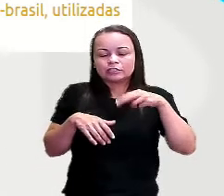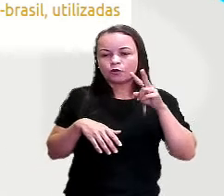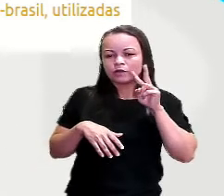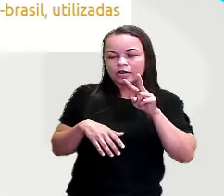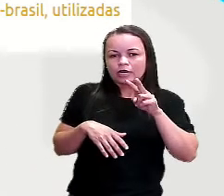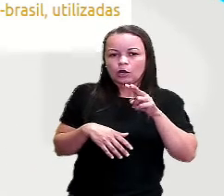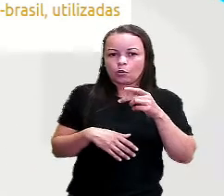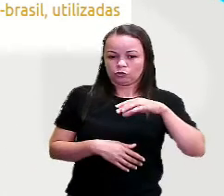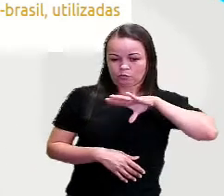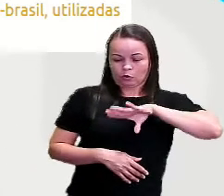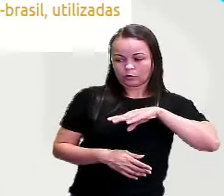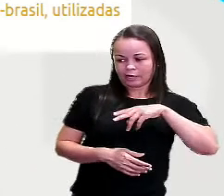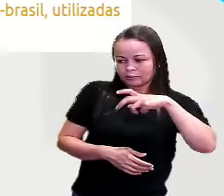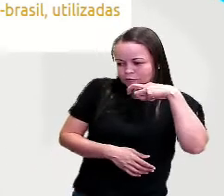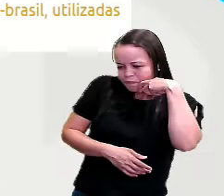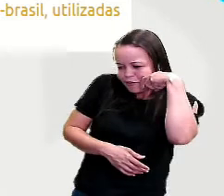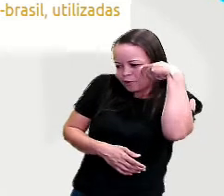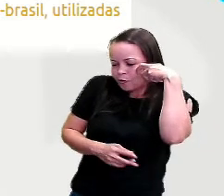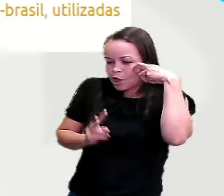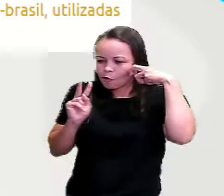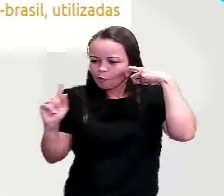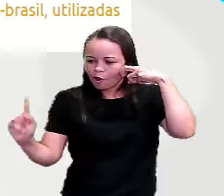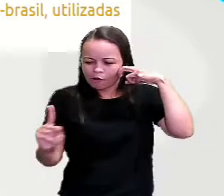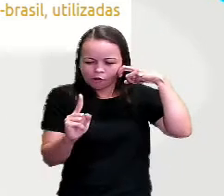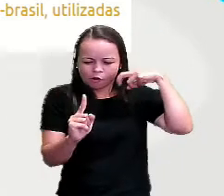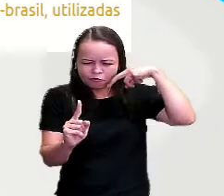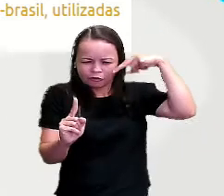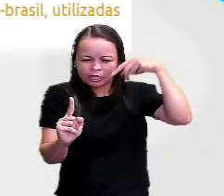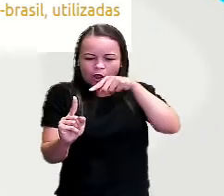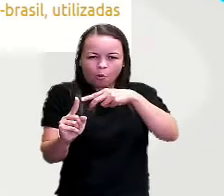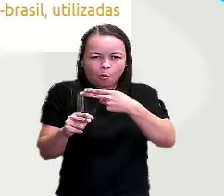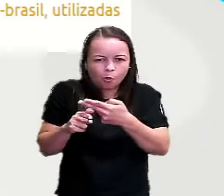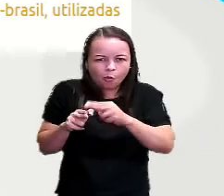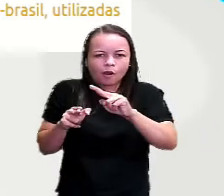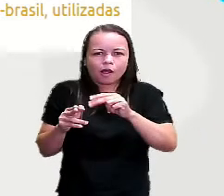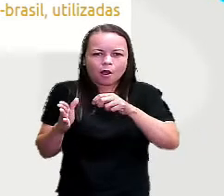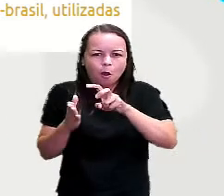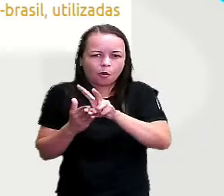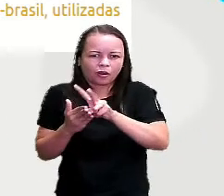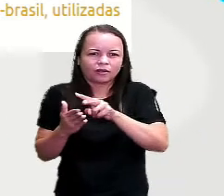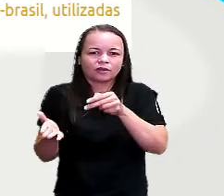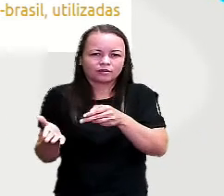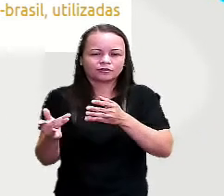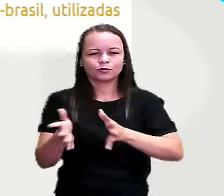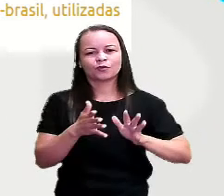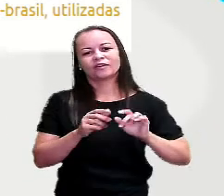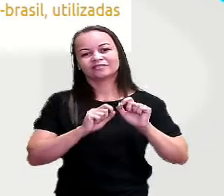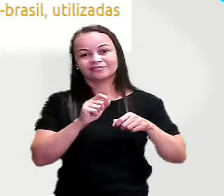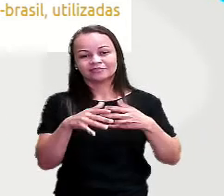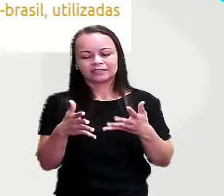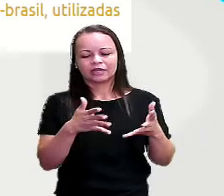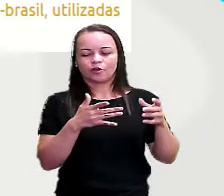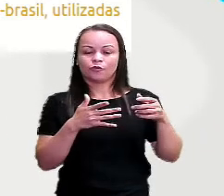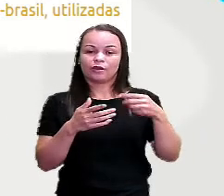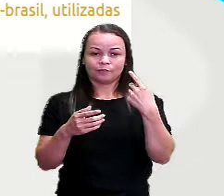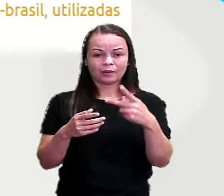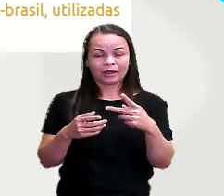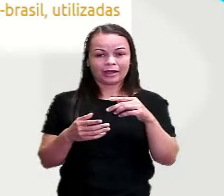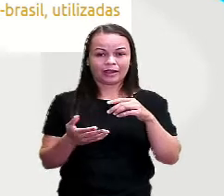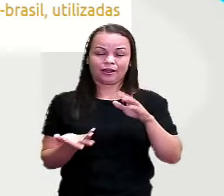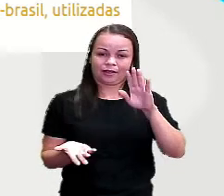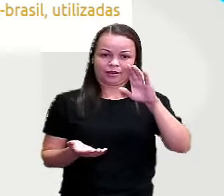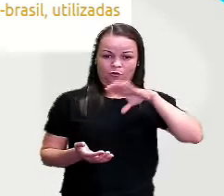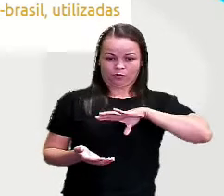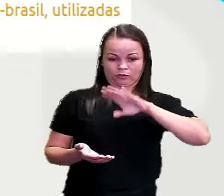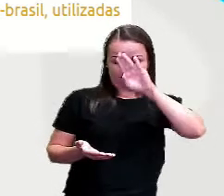viam os índios nus, né? Outra coisa também é que ele acreditava que eles podiam ser convertidos ao cristianismo. O